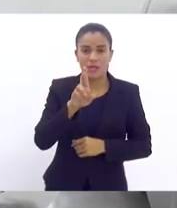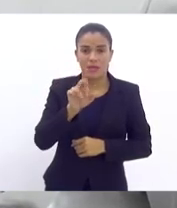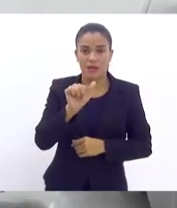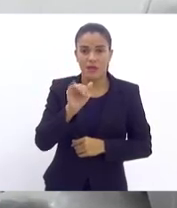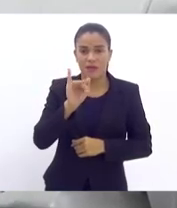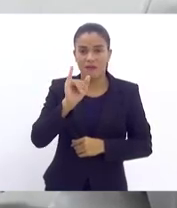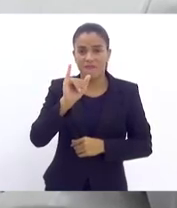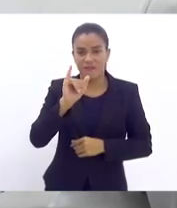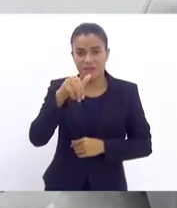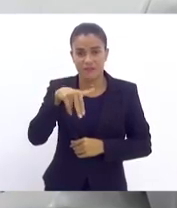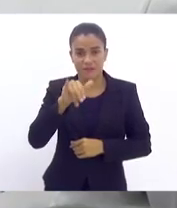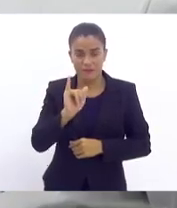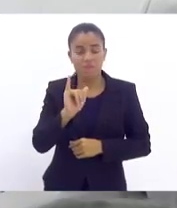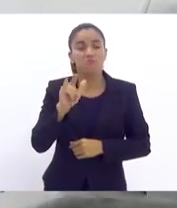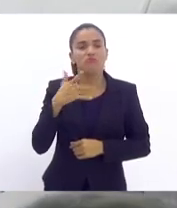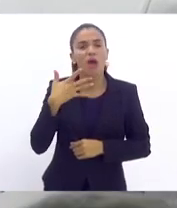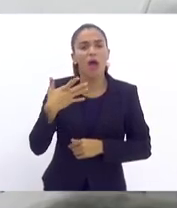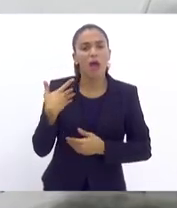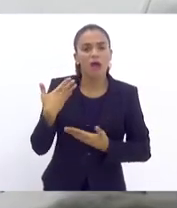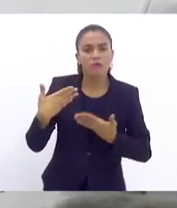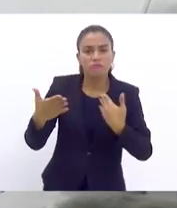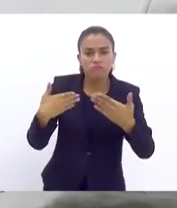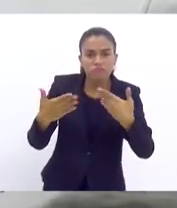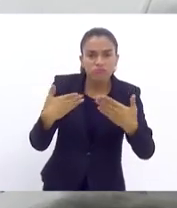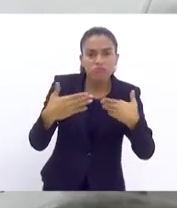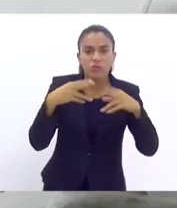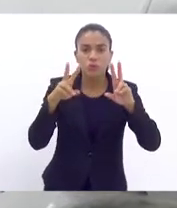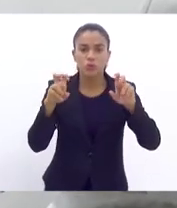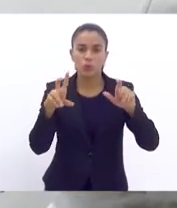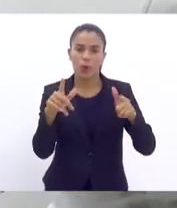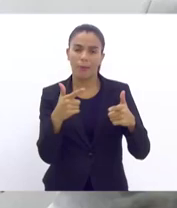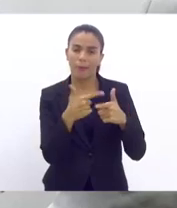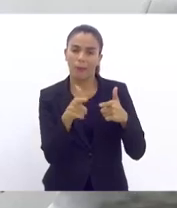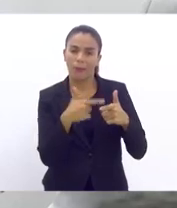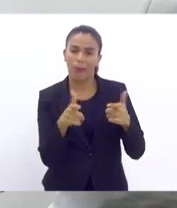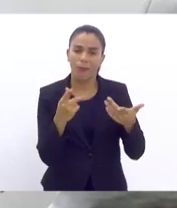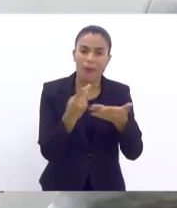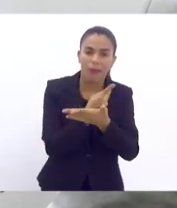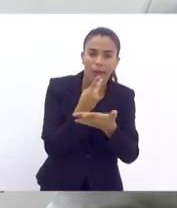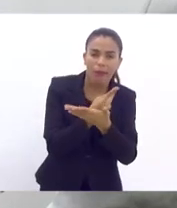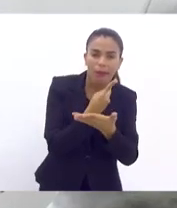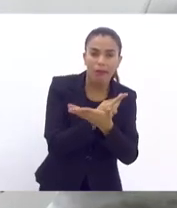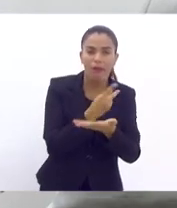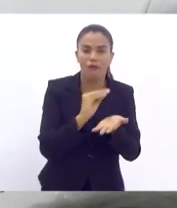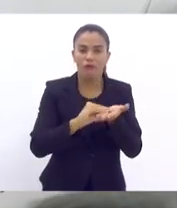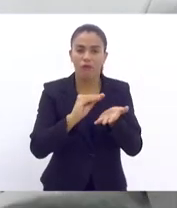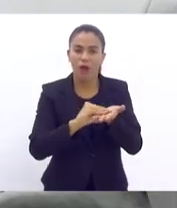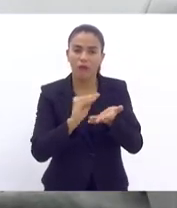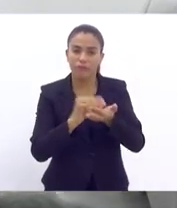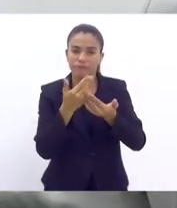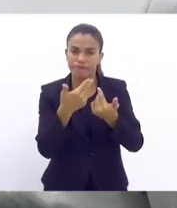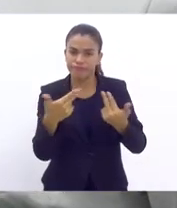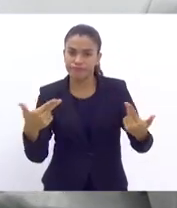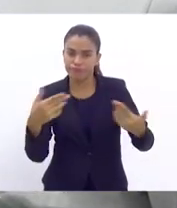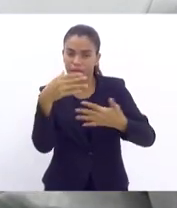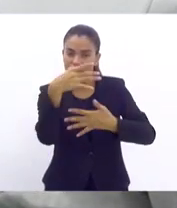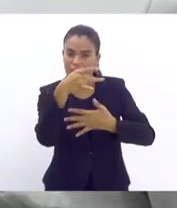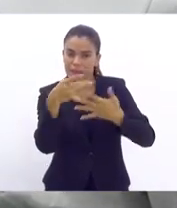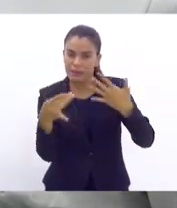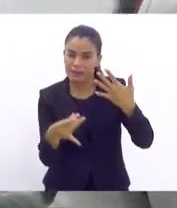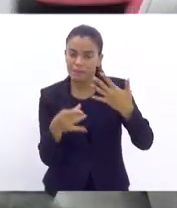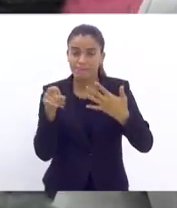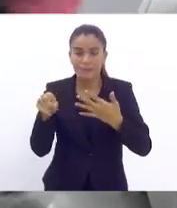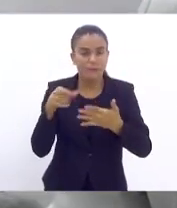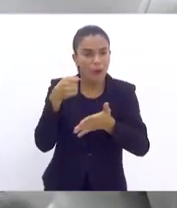e a gente se deparou em muitos momentos com essas deturpações e algumas incongruências aí relacionadas às carreiras sempre foi uma bandeira